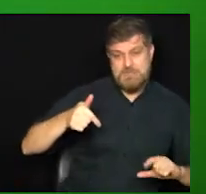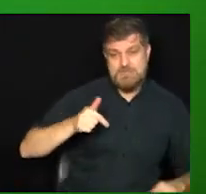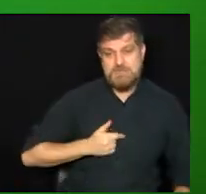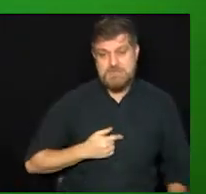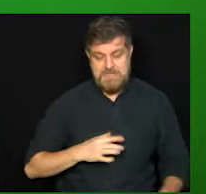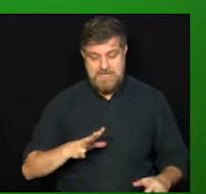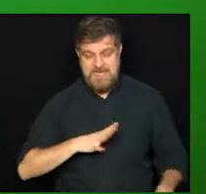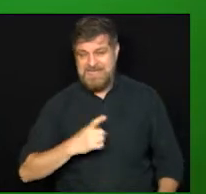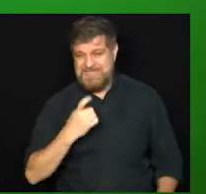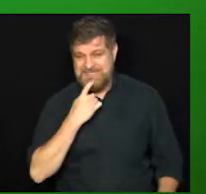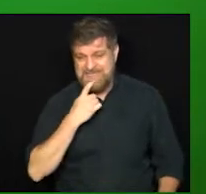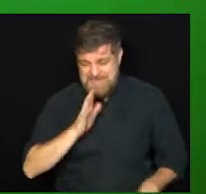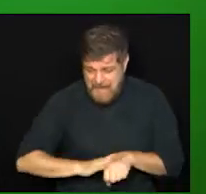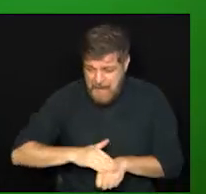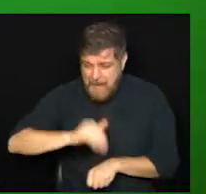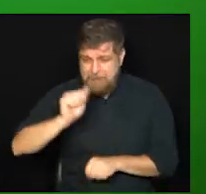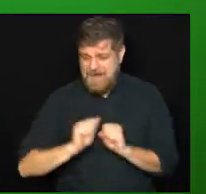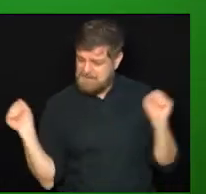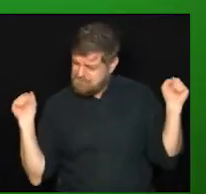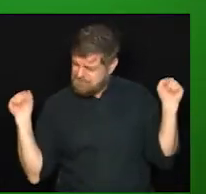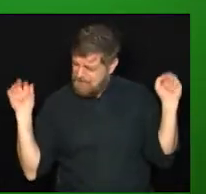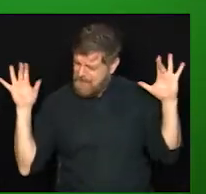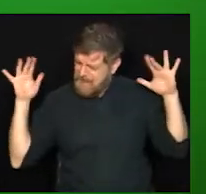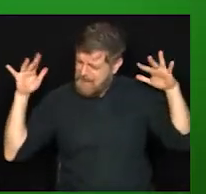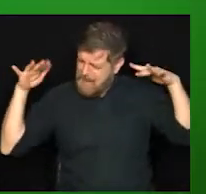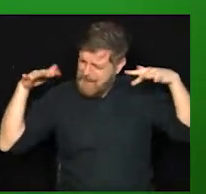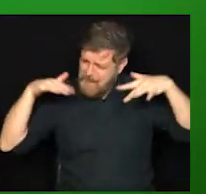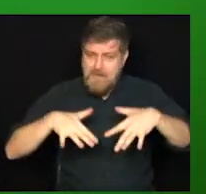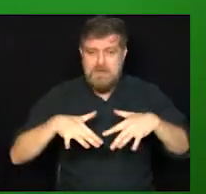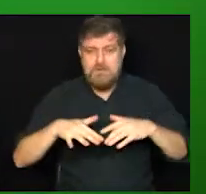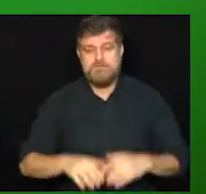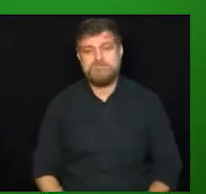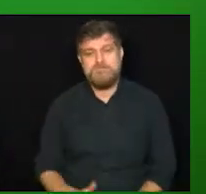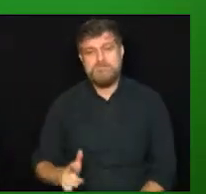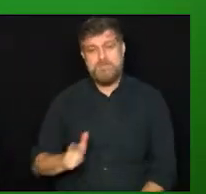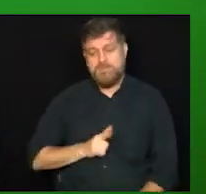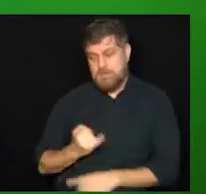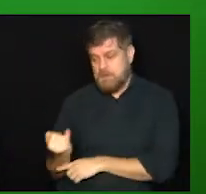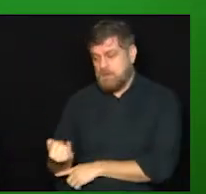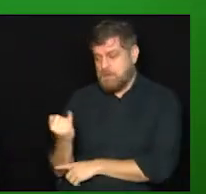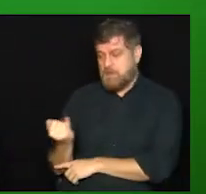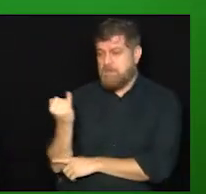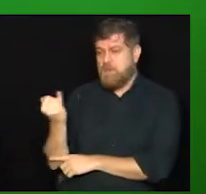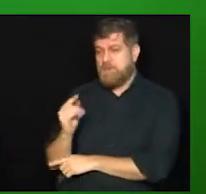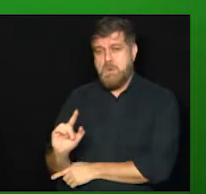eventos. É importante que a prefeitura, que o